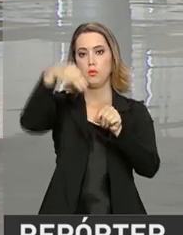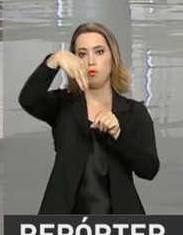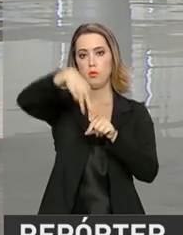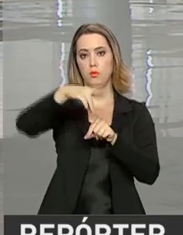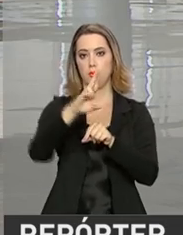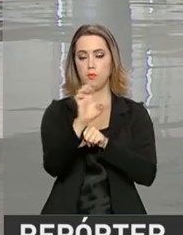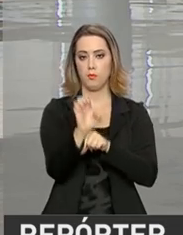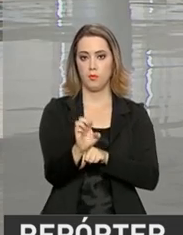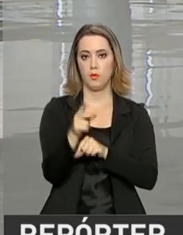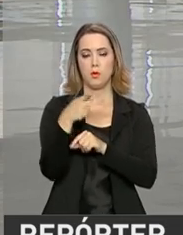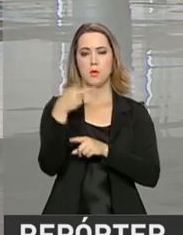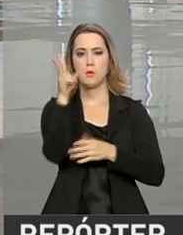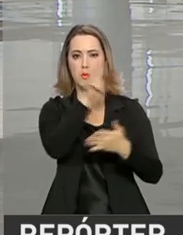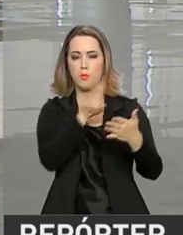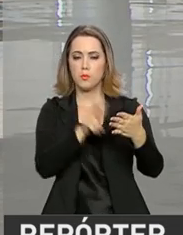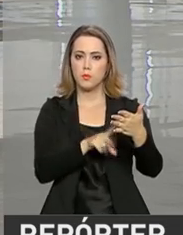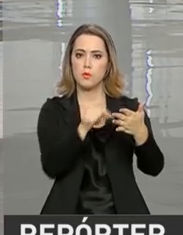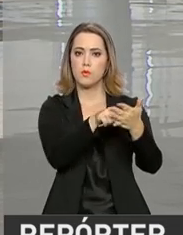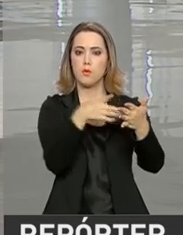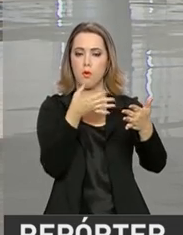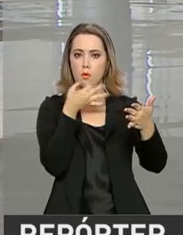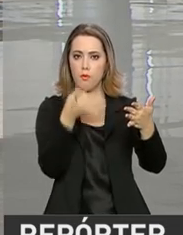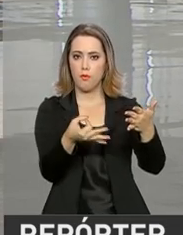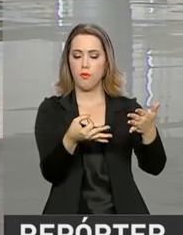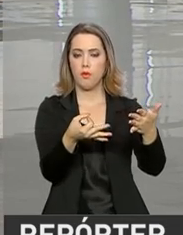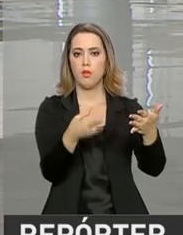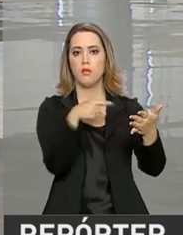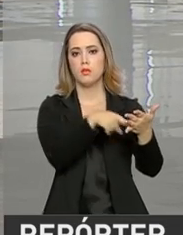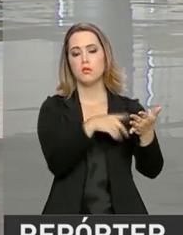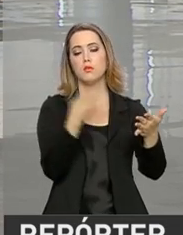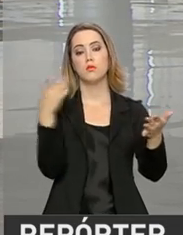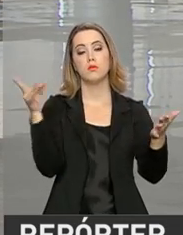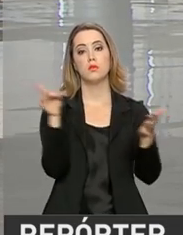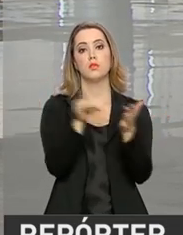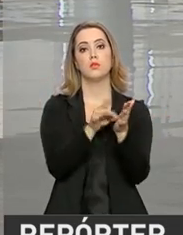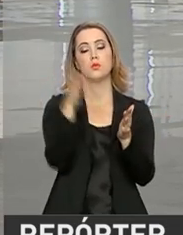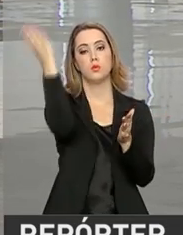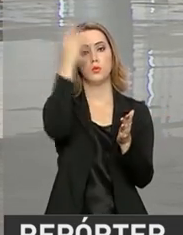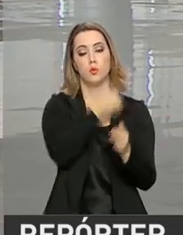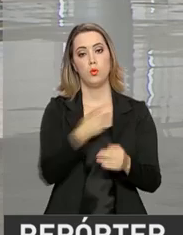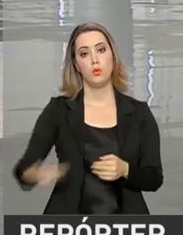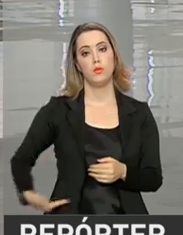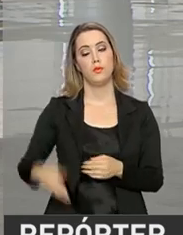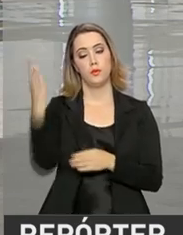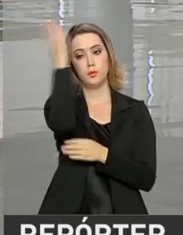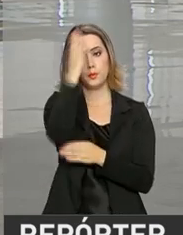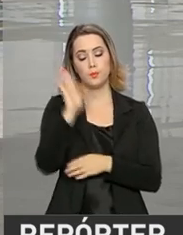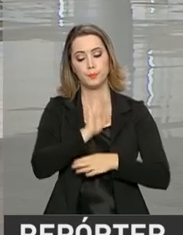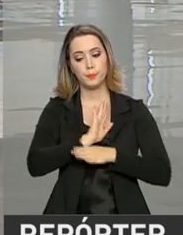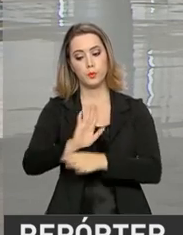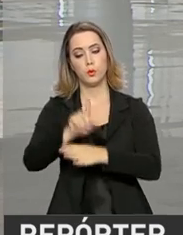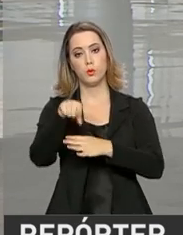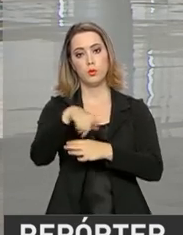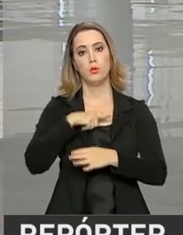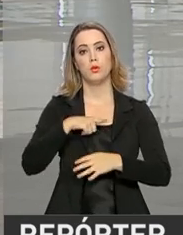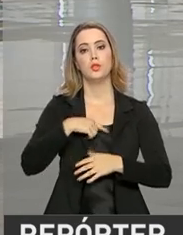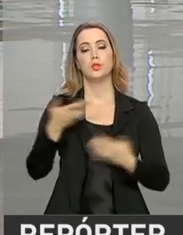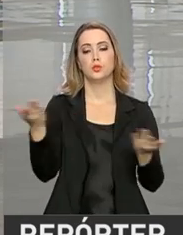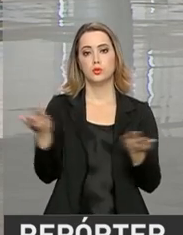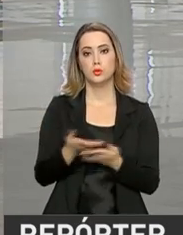exteriores avalia e diz na verdade que o governo brasileiro se solidariza e presta